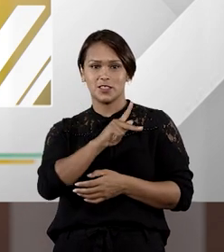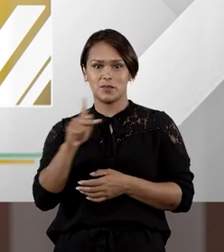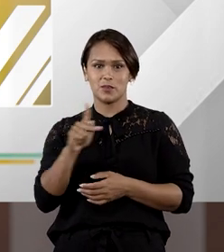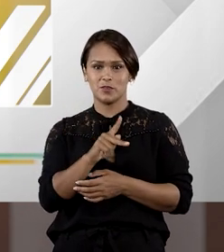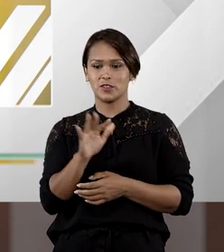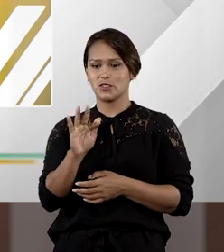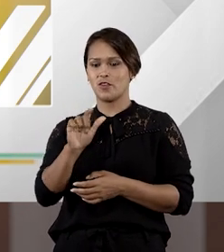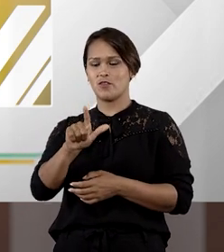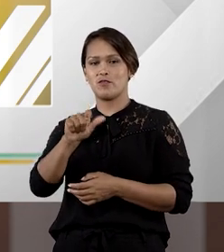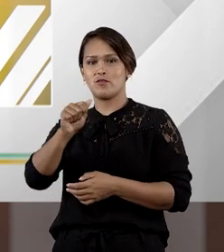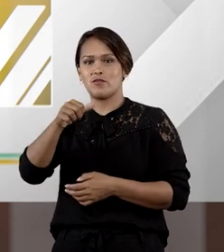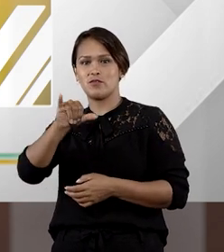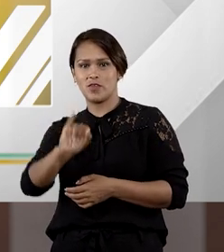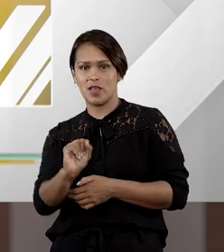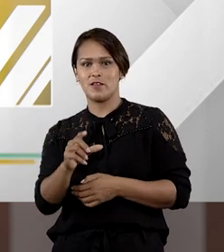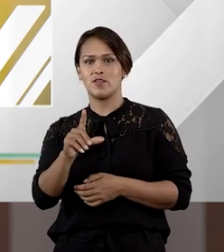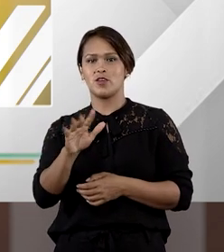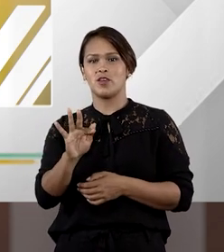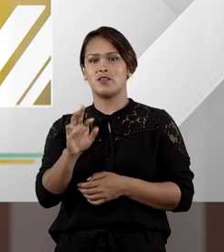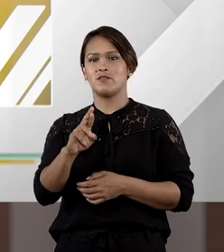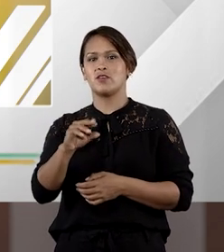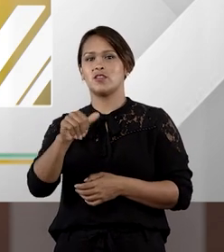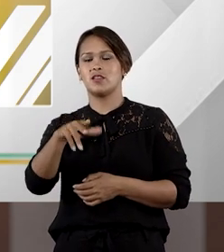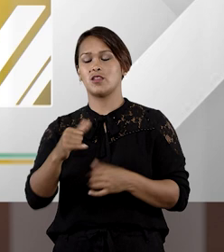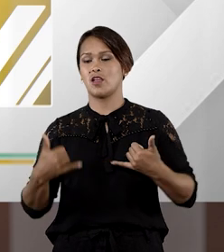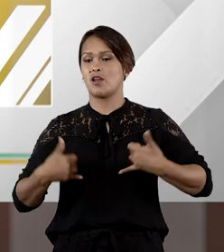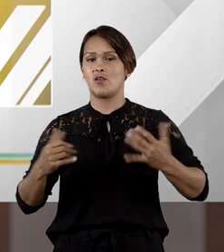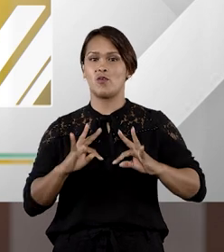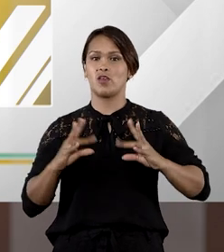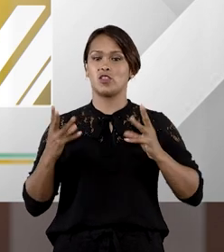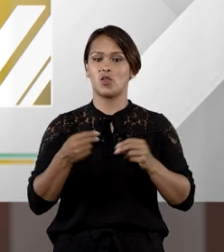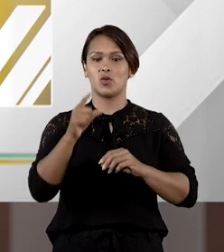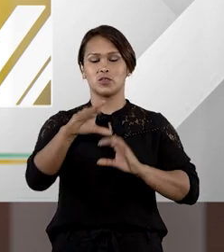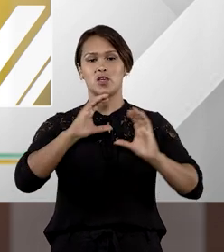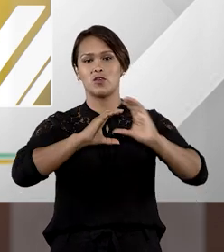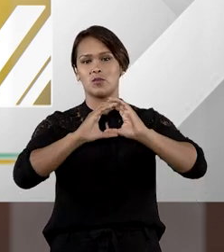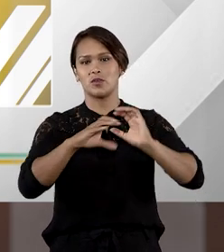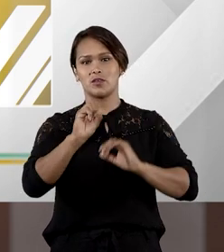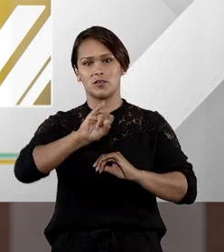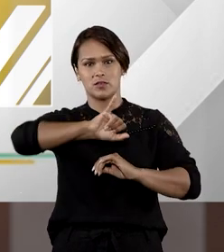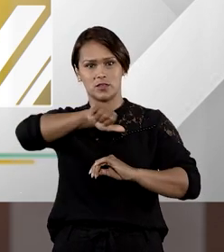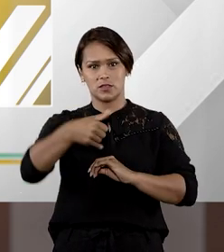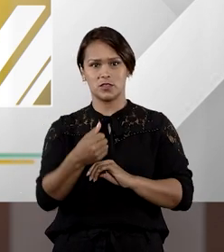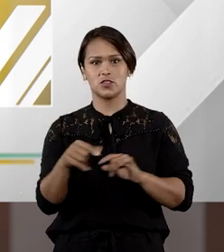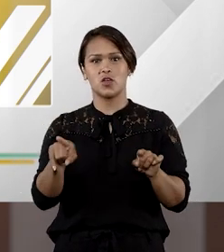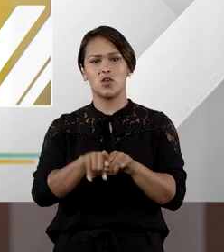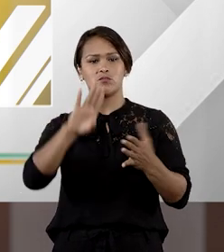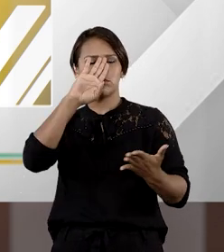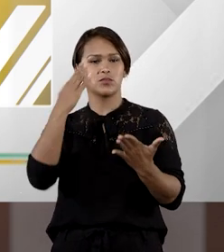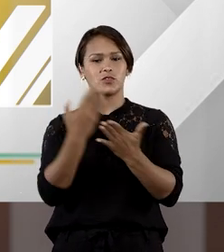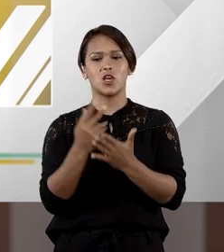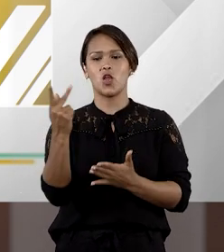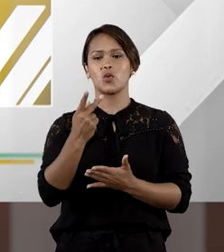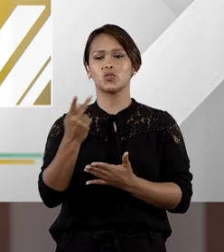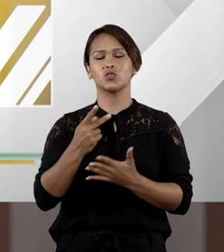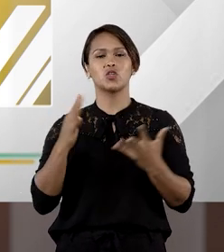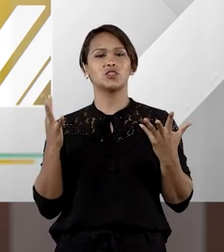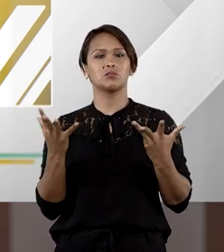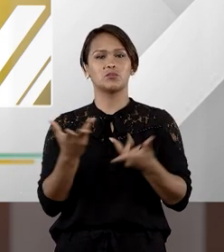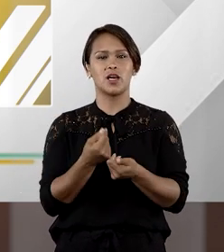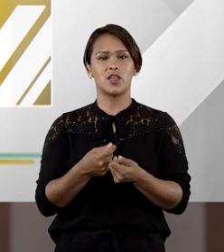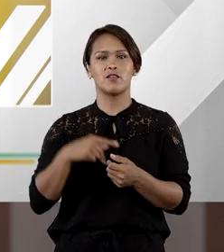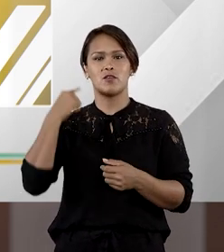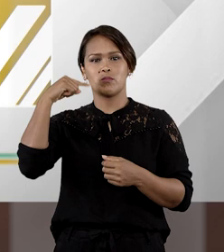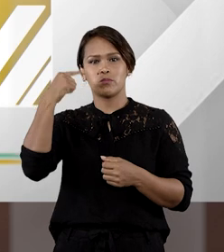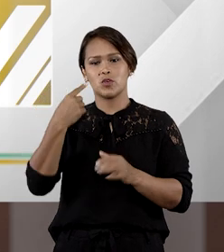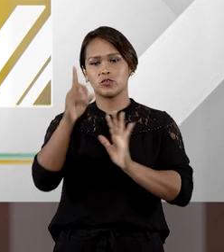professor Flávio, professora Fernanda, a honra é toda nossa aqui da comunicação do STJ, contarmos aí com dois grandes nomes